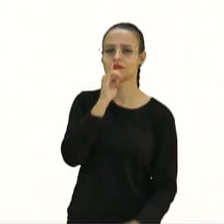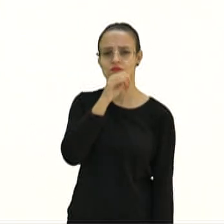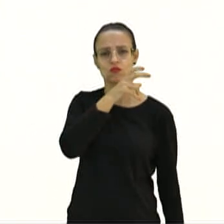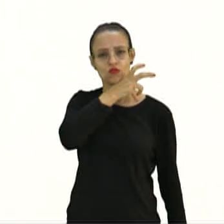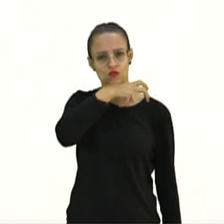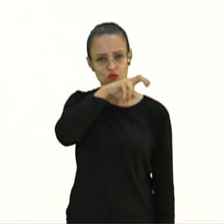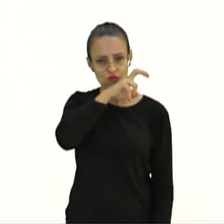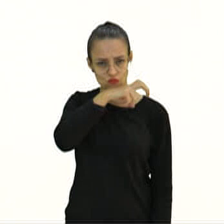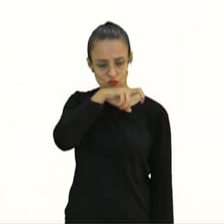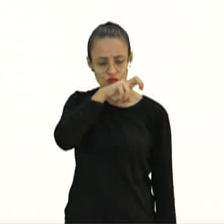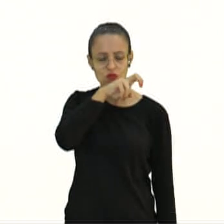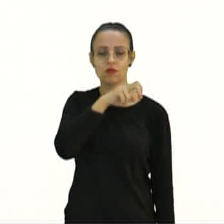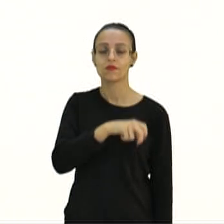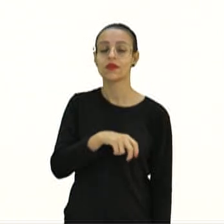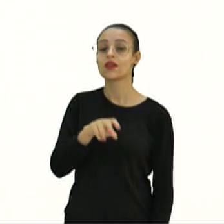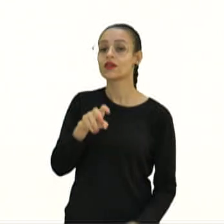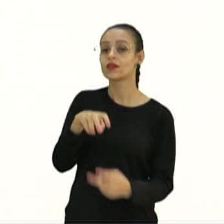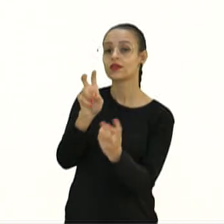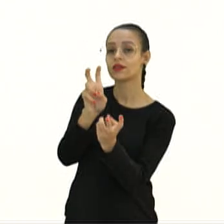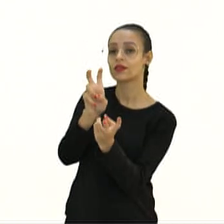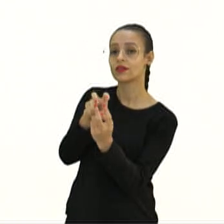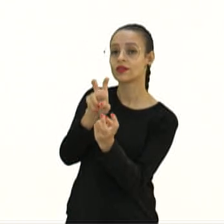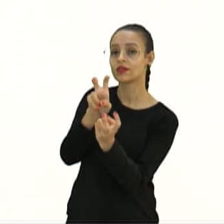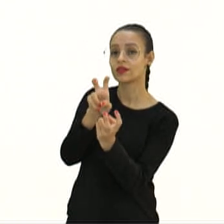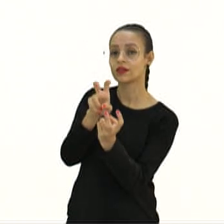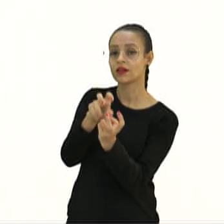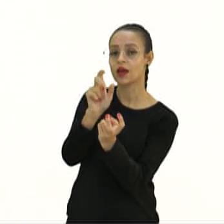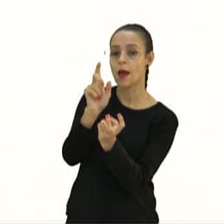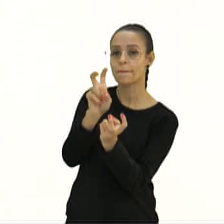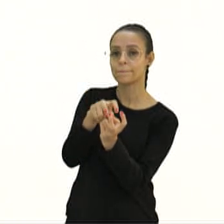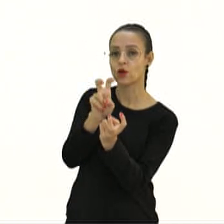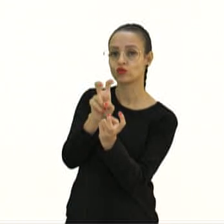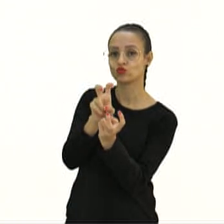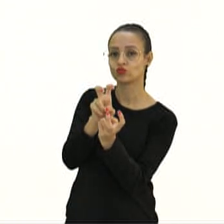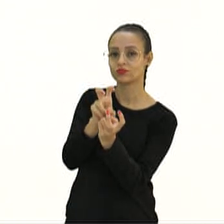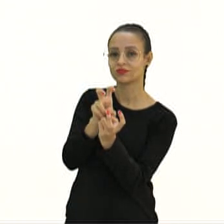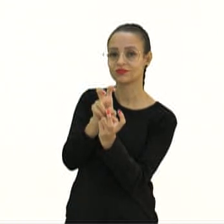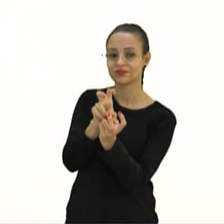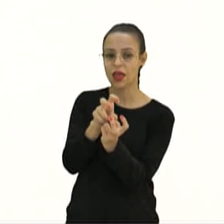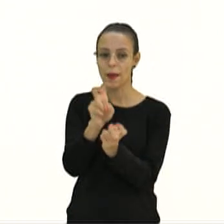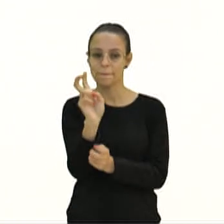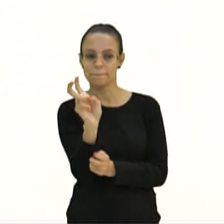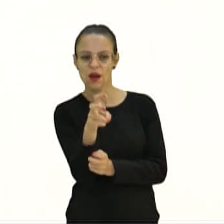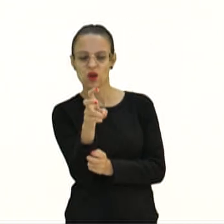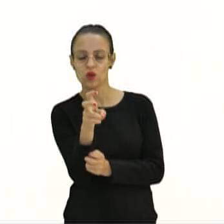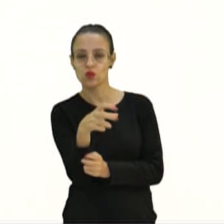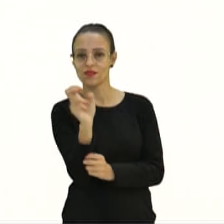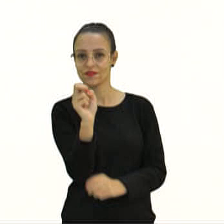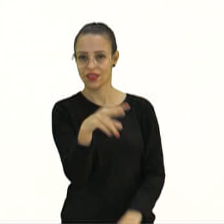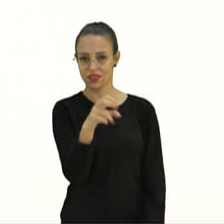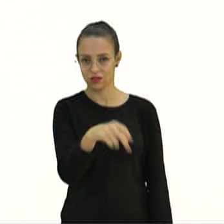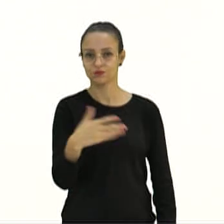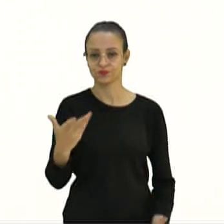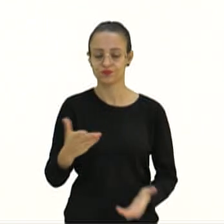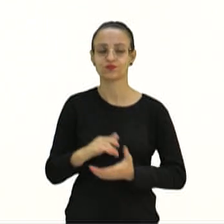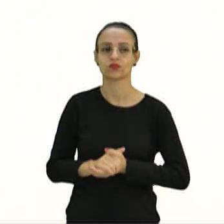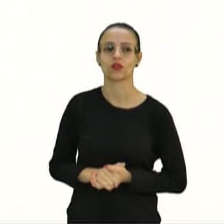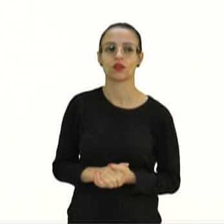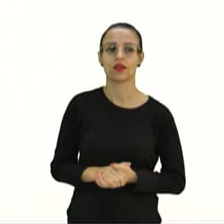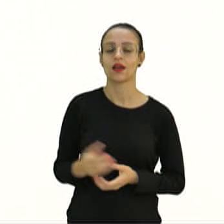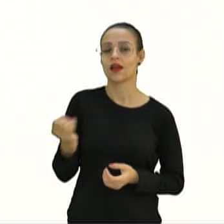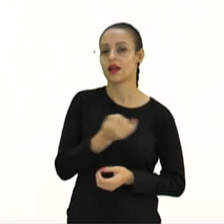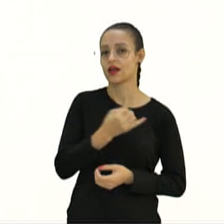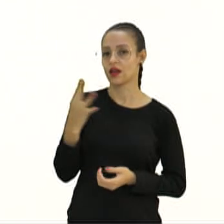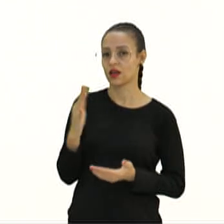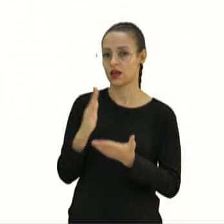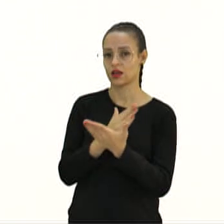que a gente falou que lá nas cobras elas usam esse dente para inocular o veneno delas, que a gente chama de peçonha. E algumas cobras